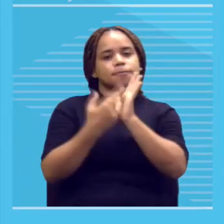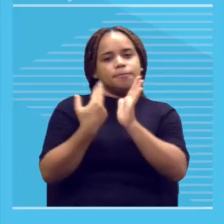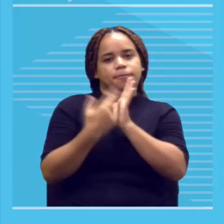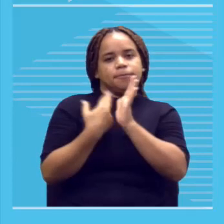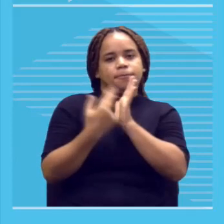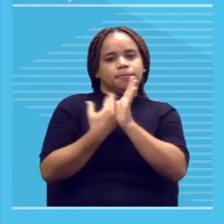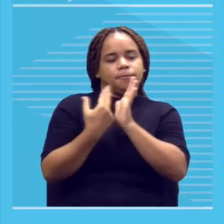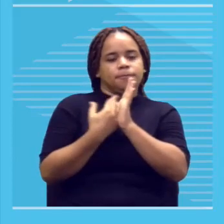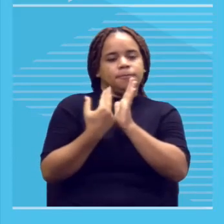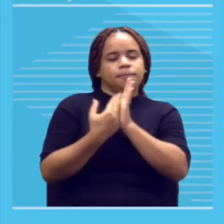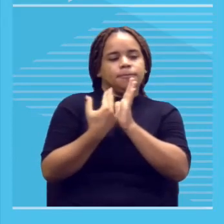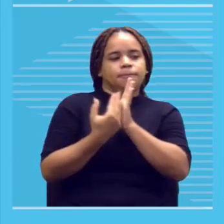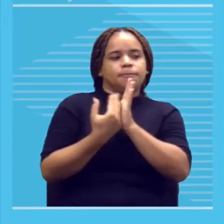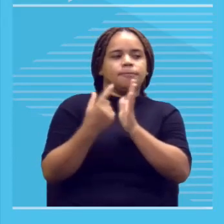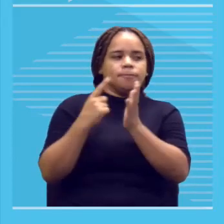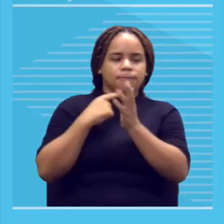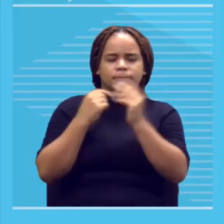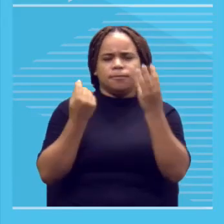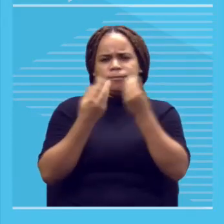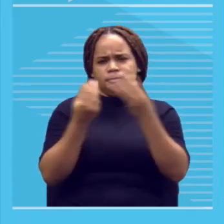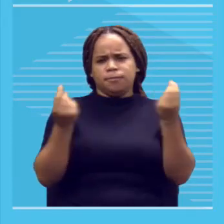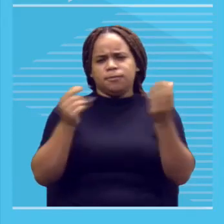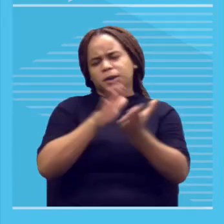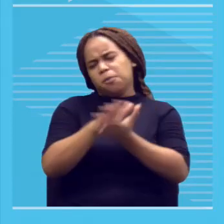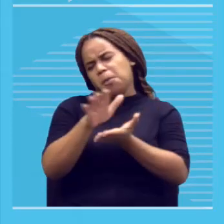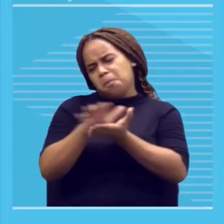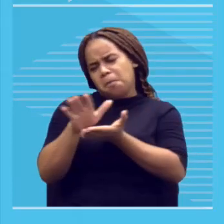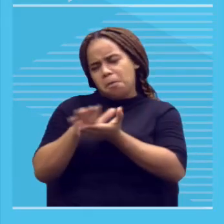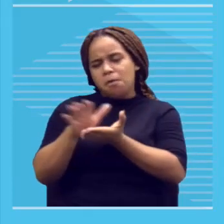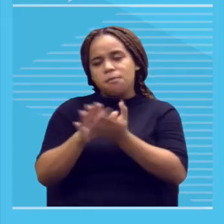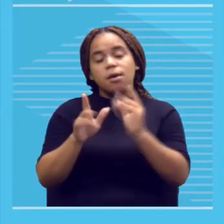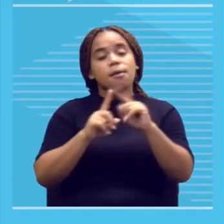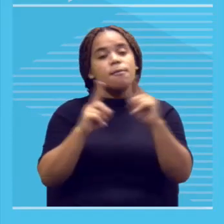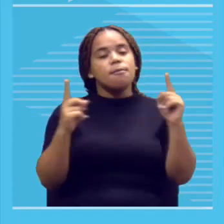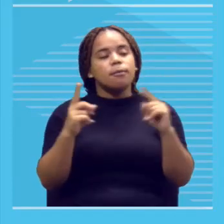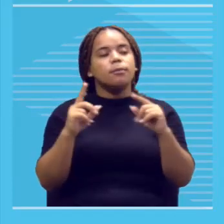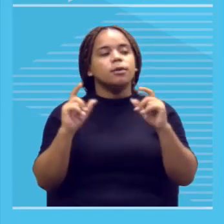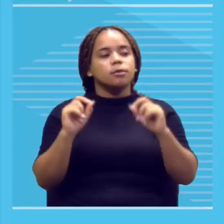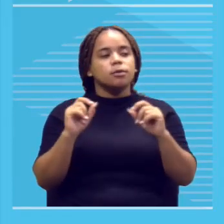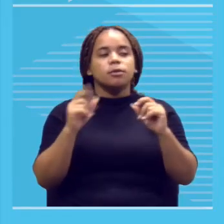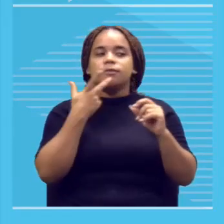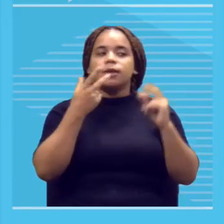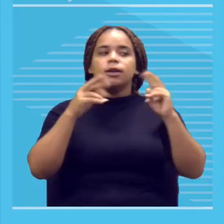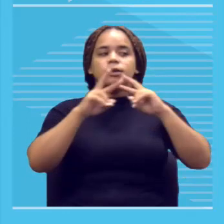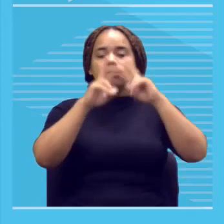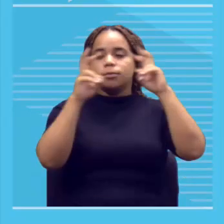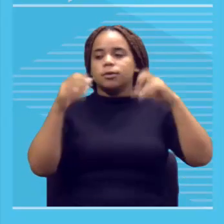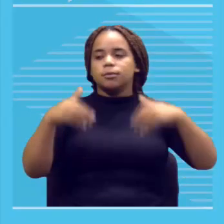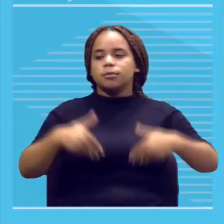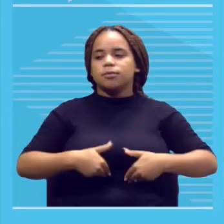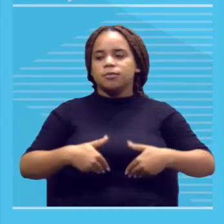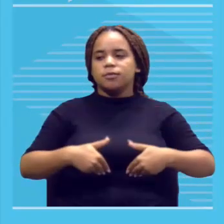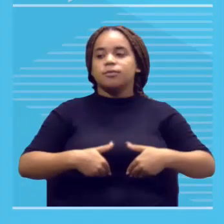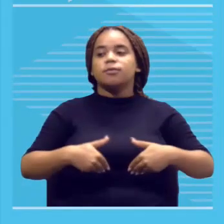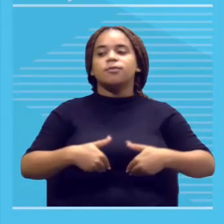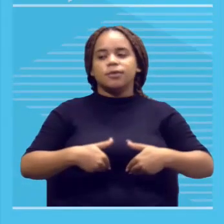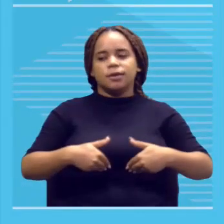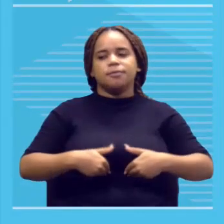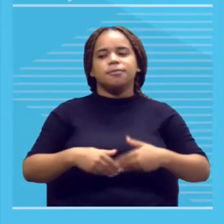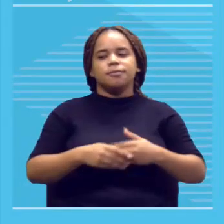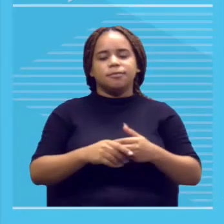né tinha grande circulação e falou sobre a fome no nordeste